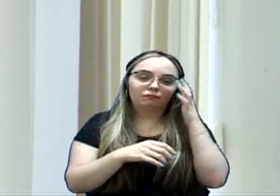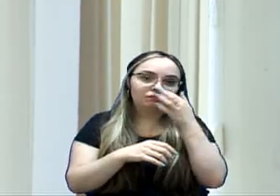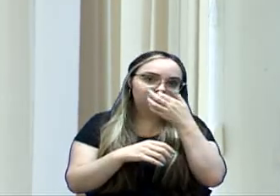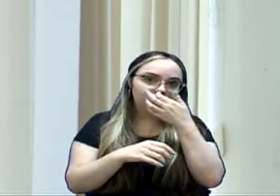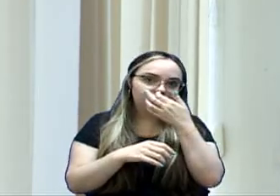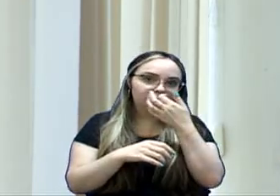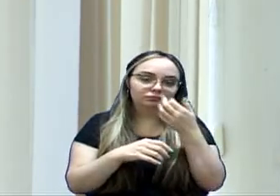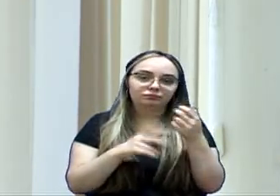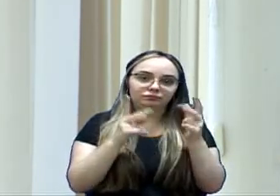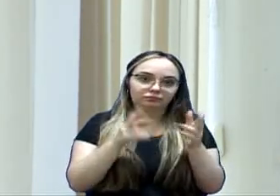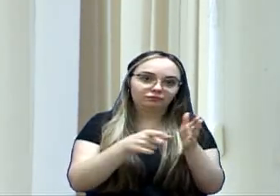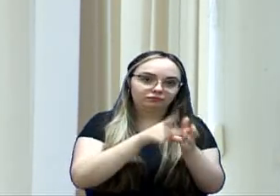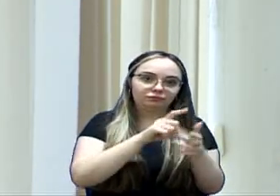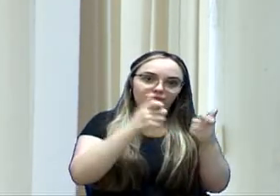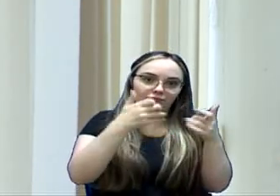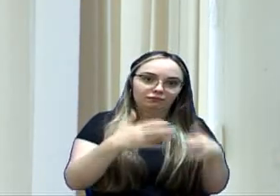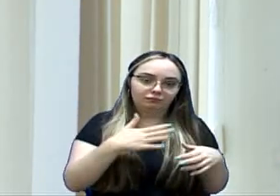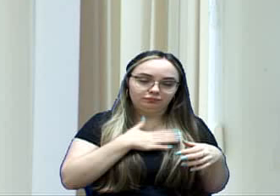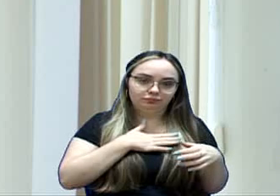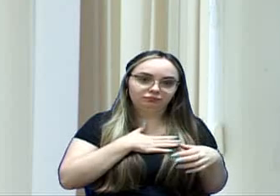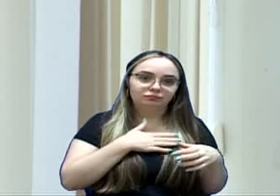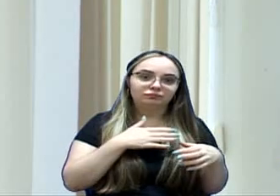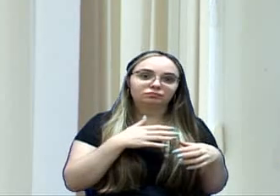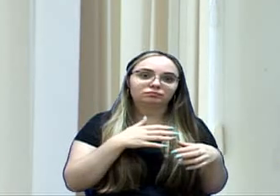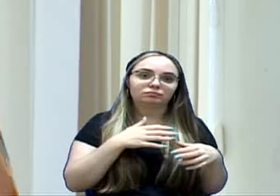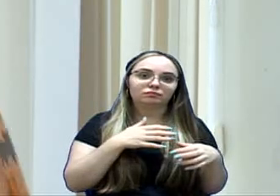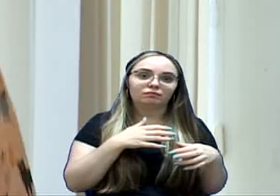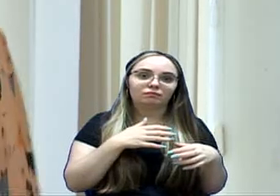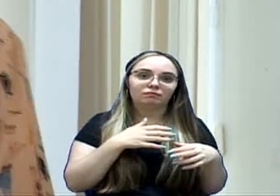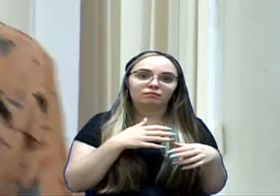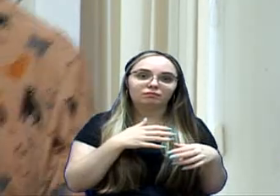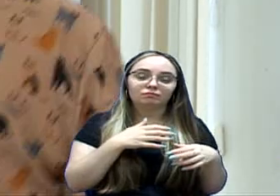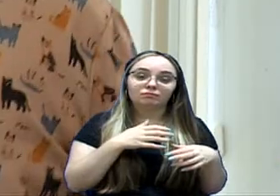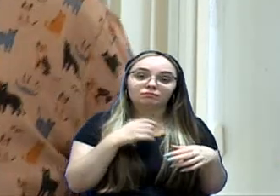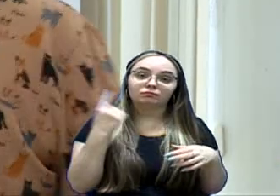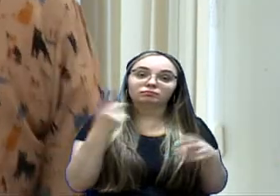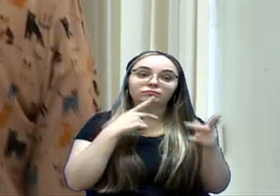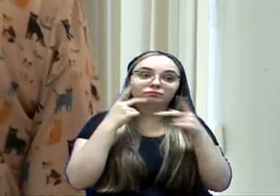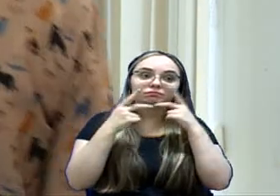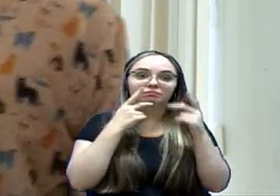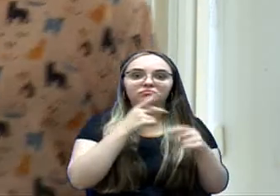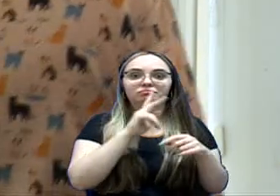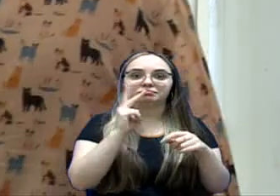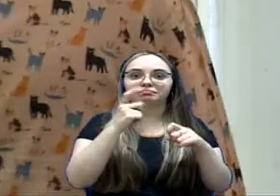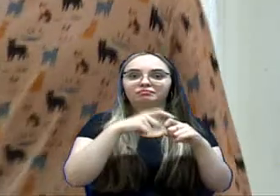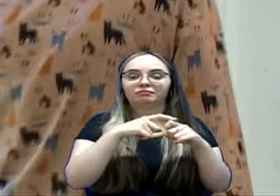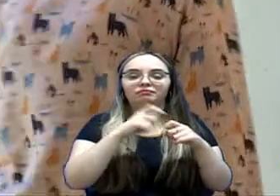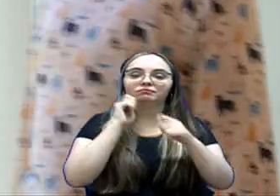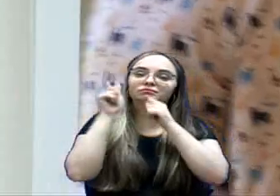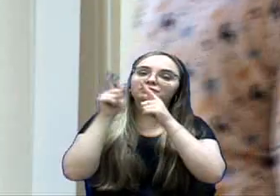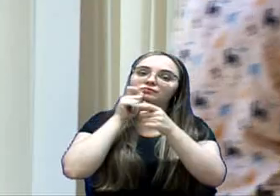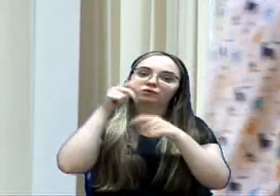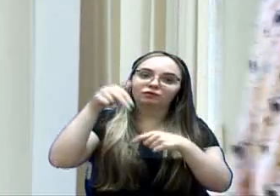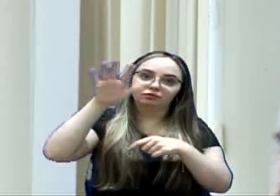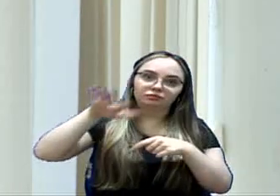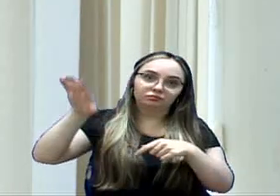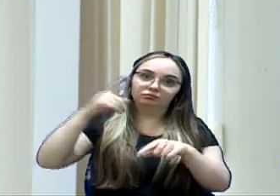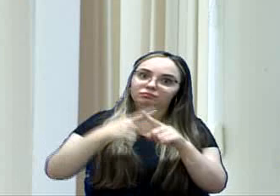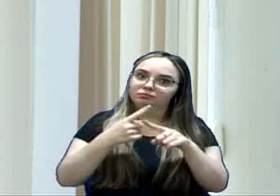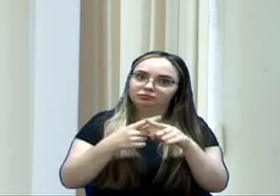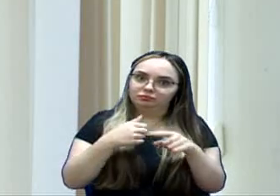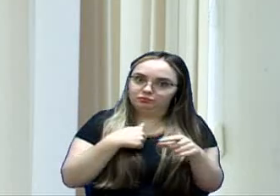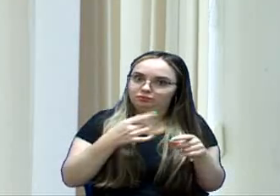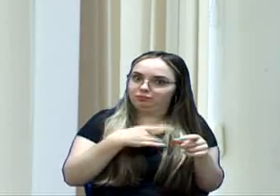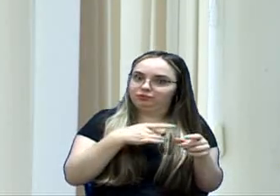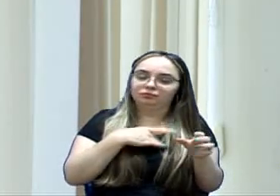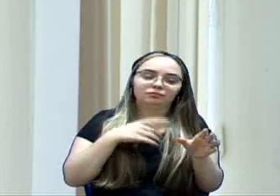volto a repetir, aliás, aqui eu repito, para que ninguém vai dizer, ah, não, o Hélio estava falando mal do Nordeste, porque a gente fica até com medo de falar essas